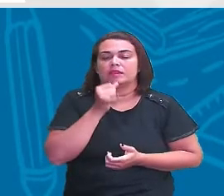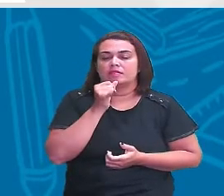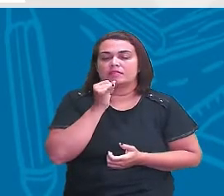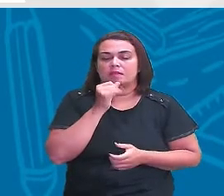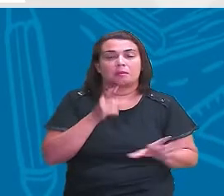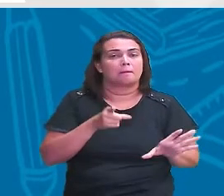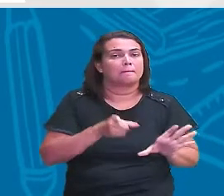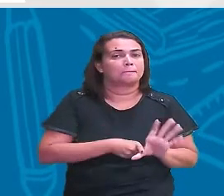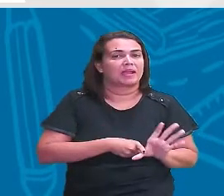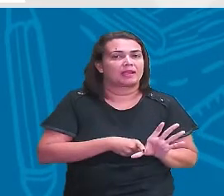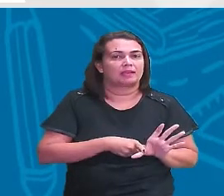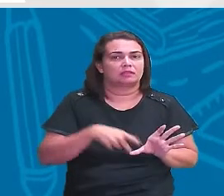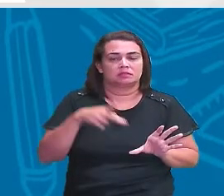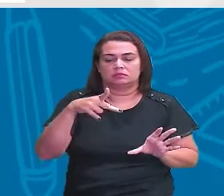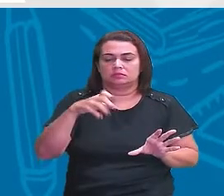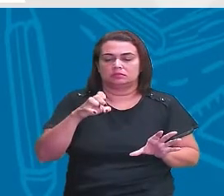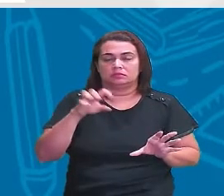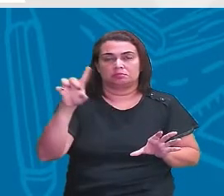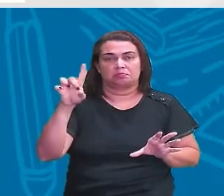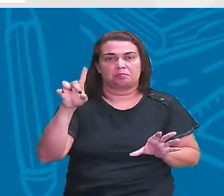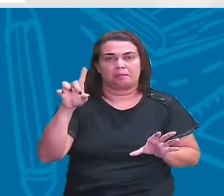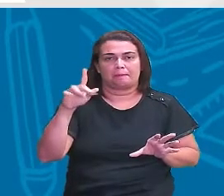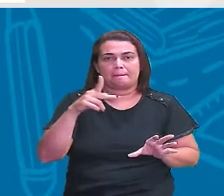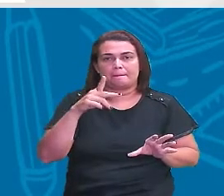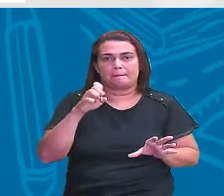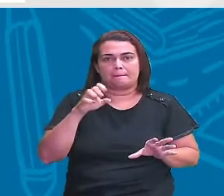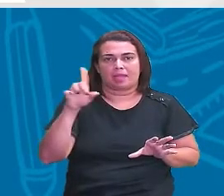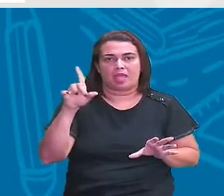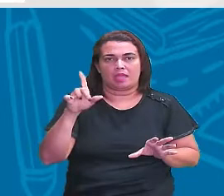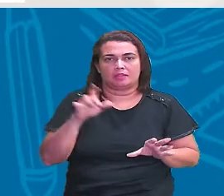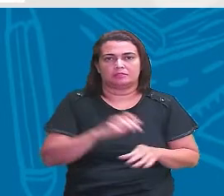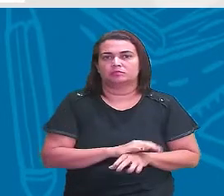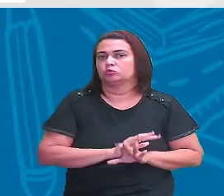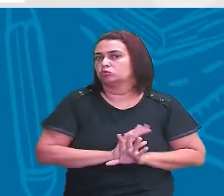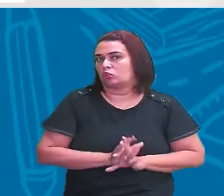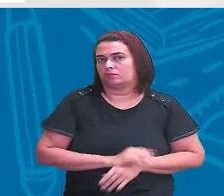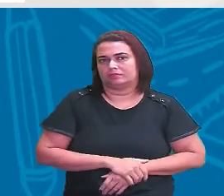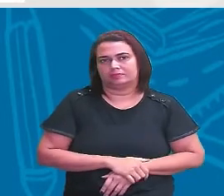aí pé, né? A gente só abre a boquinha uma vez e fala pé.